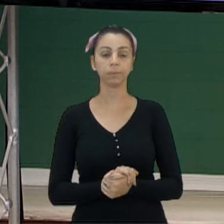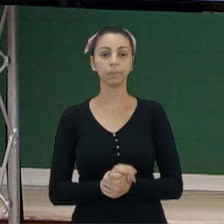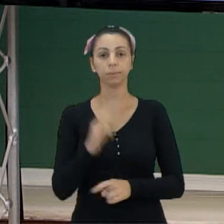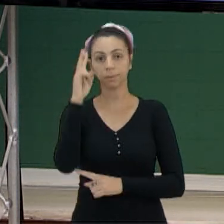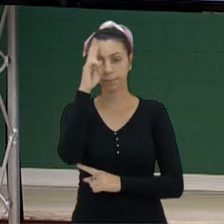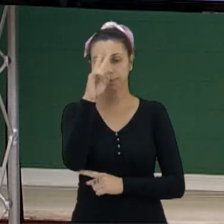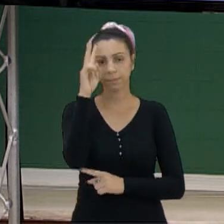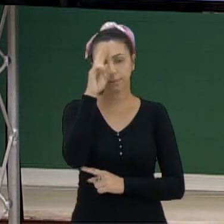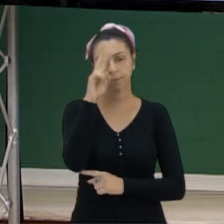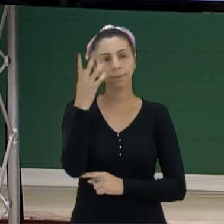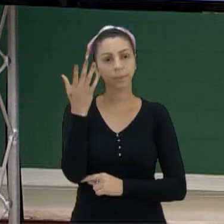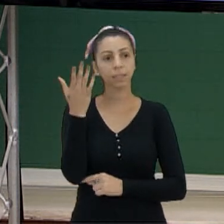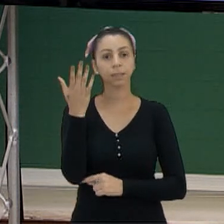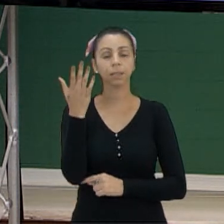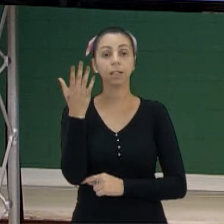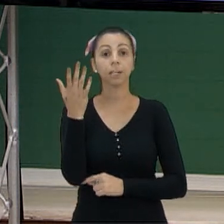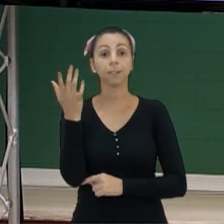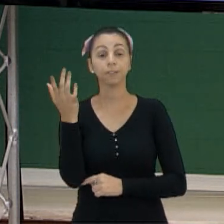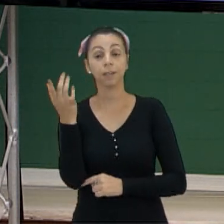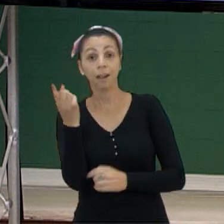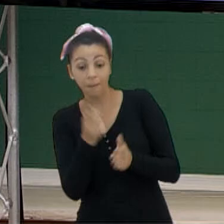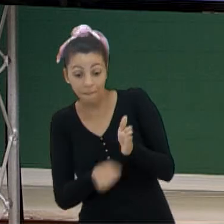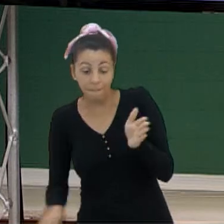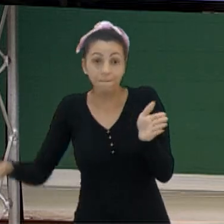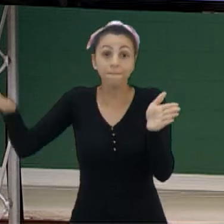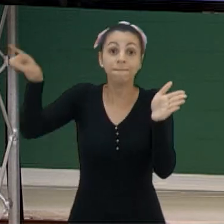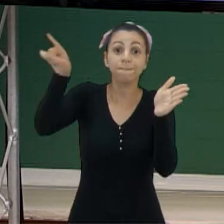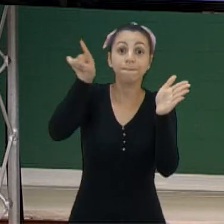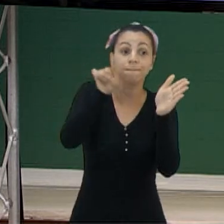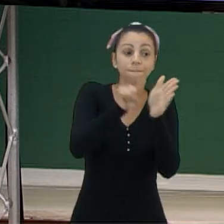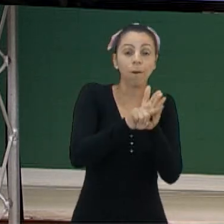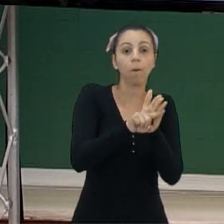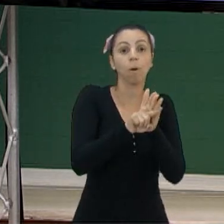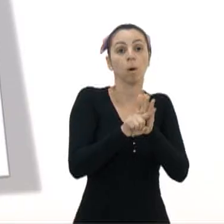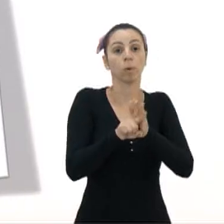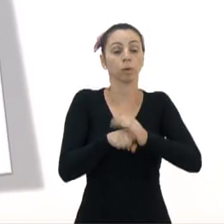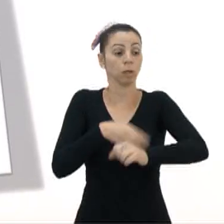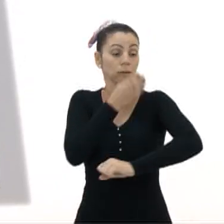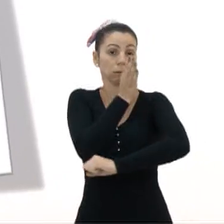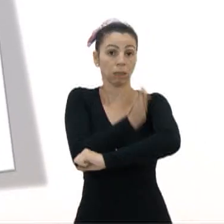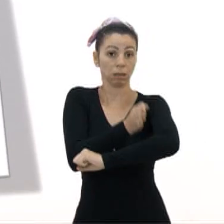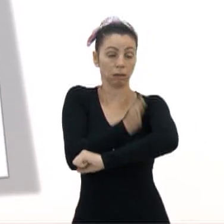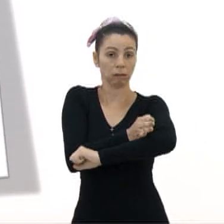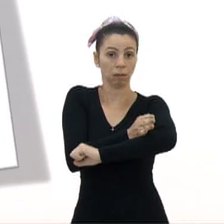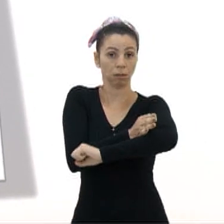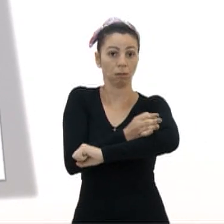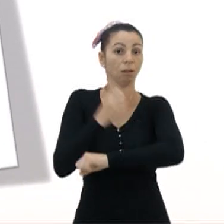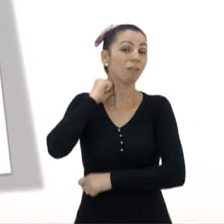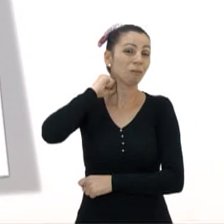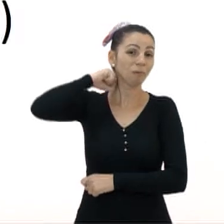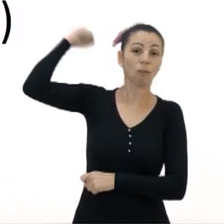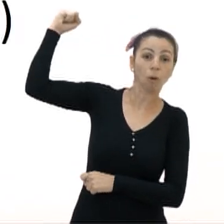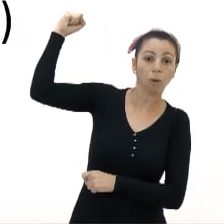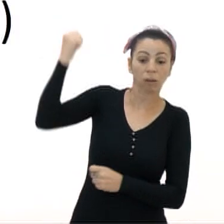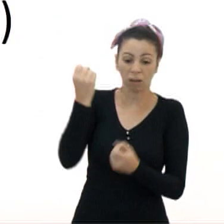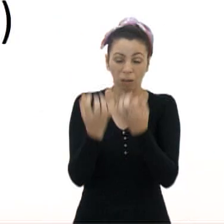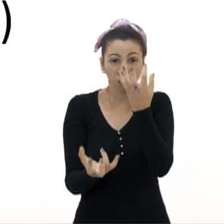Lembra? Isso vai voltar. Lá da Idade Média, Inquisição, forca, guilhotina.